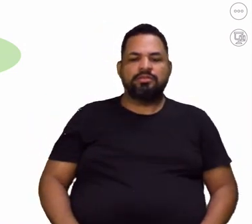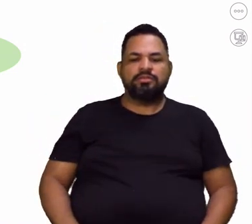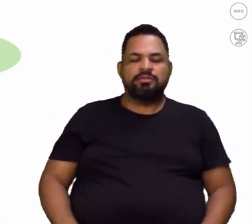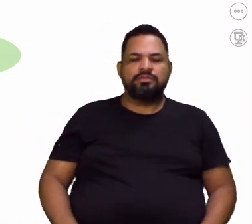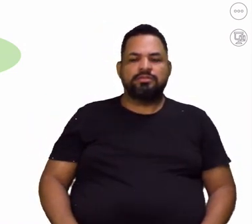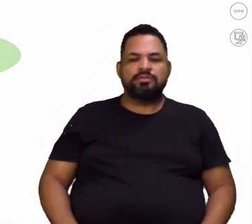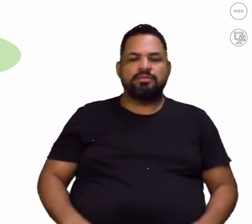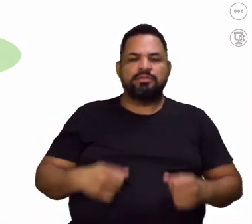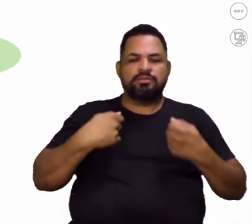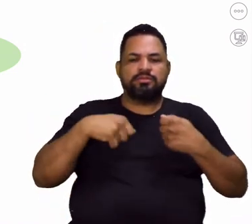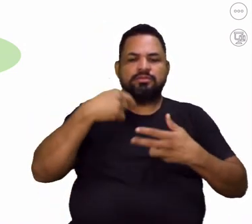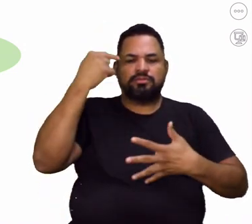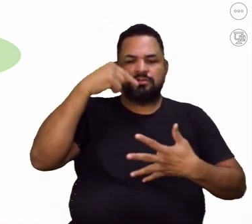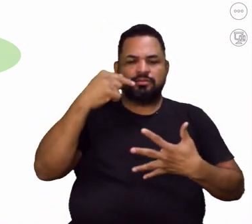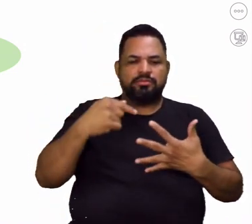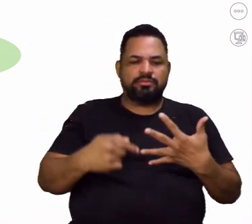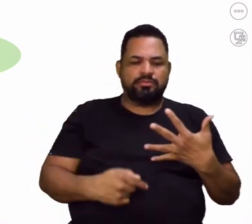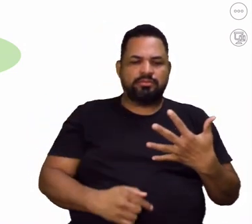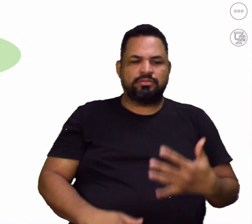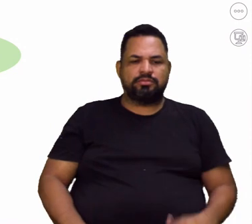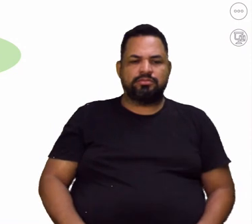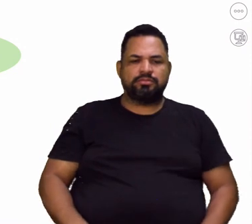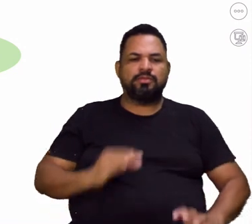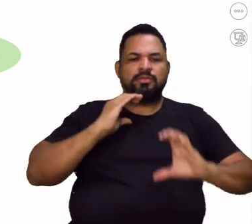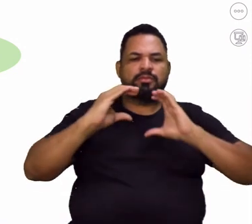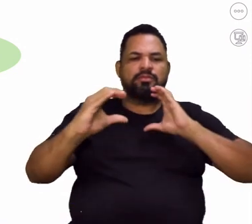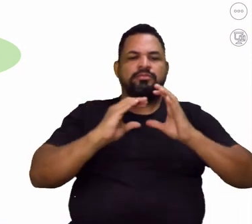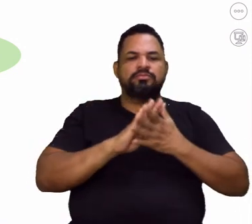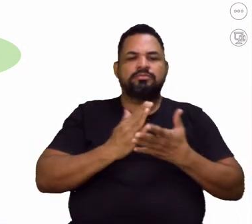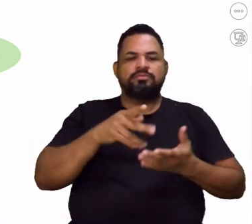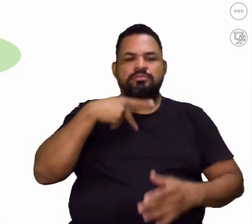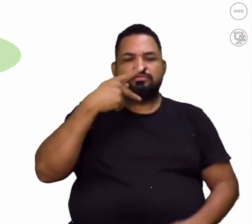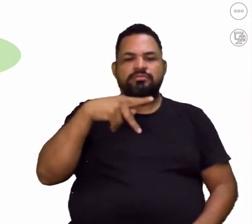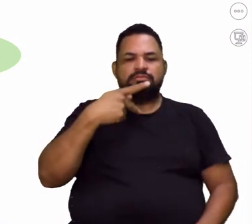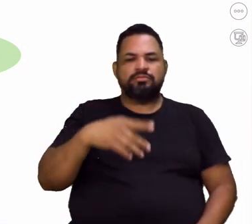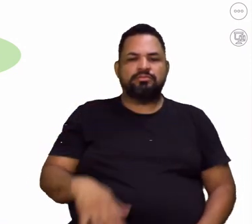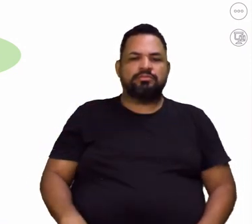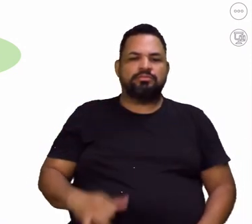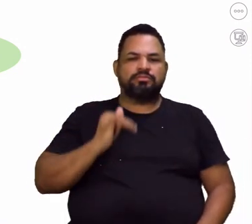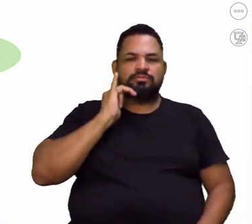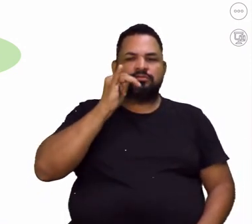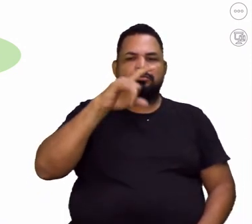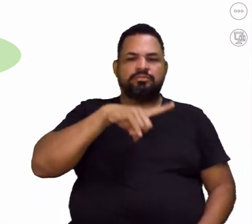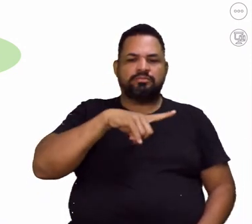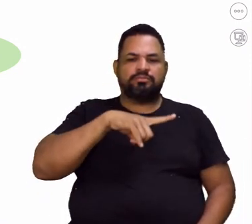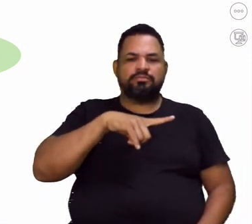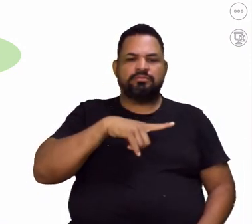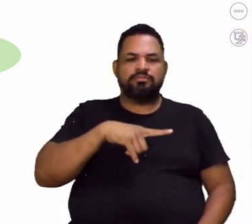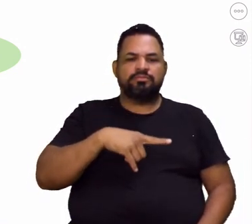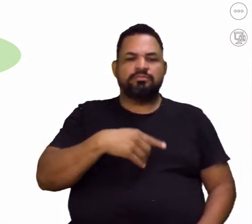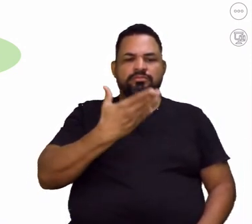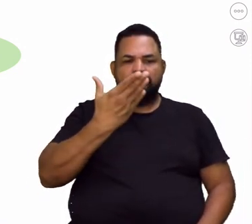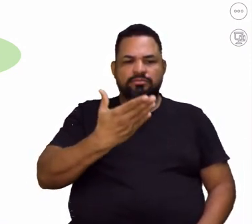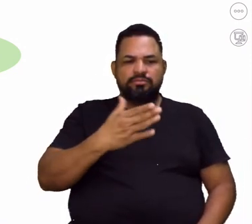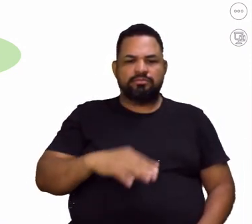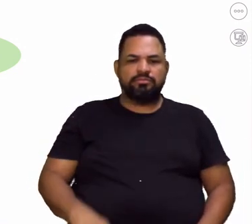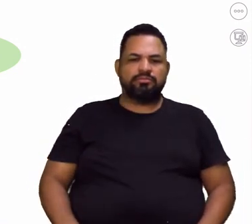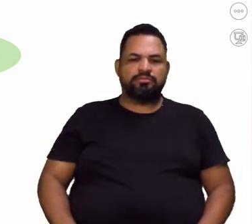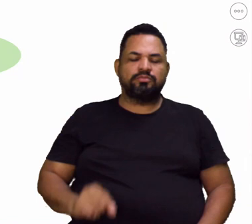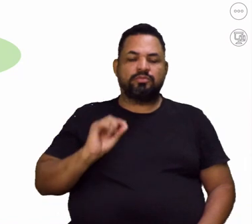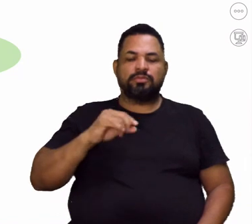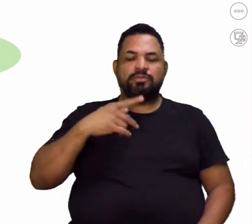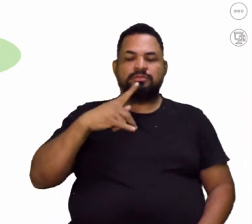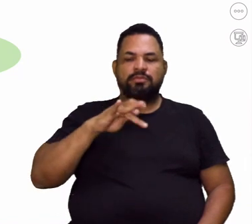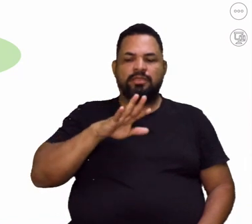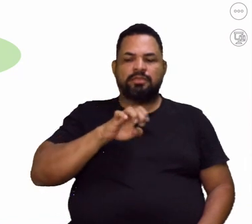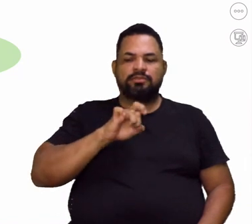vai precisar dos elementos da comunicação, certo? Falou de narração, tem que estar o pente presente. O que é que vem a ser